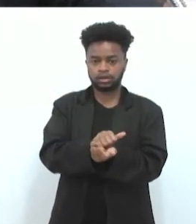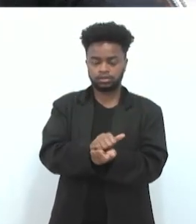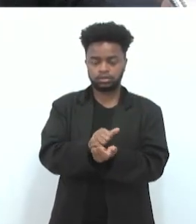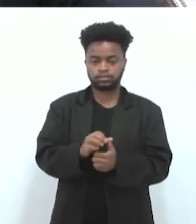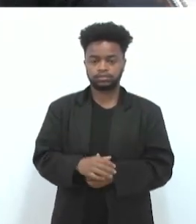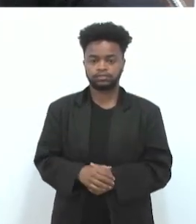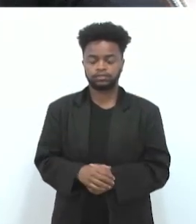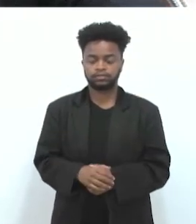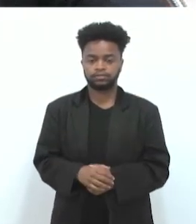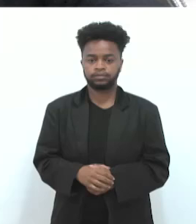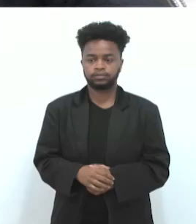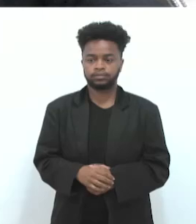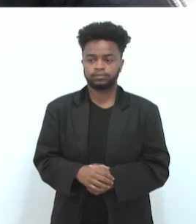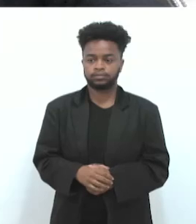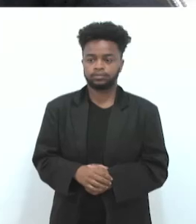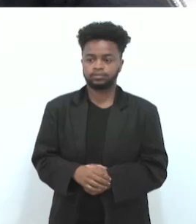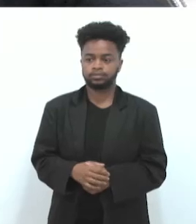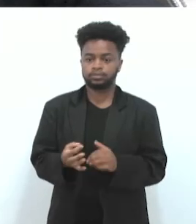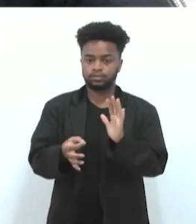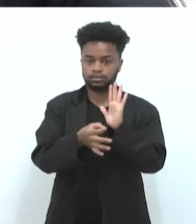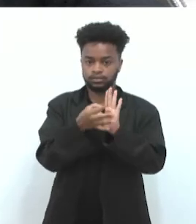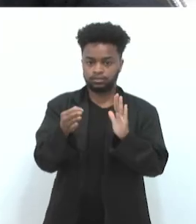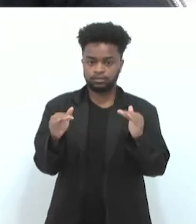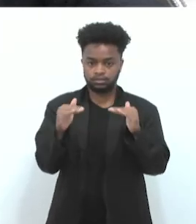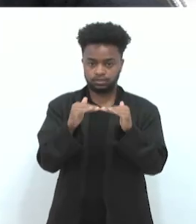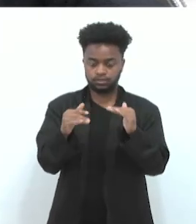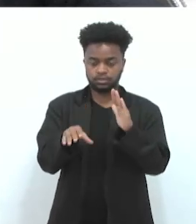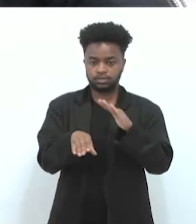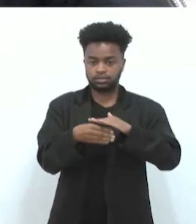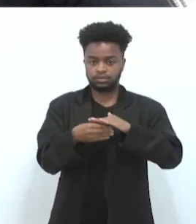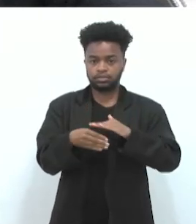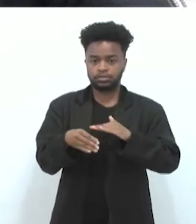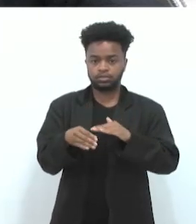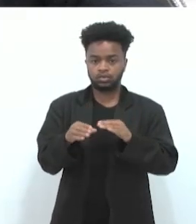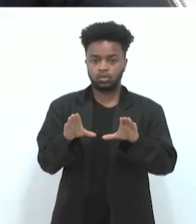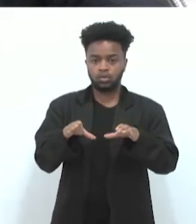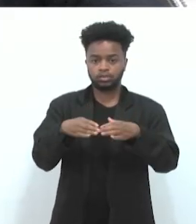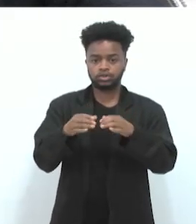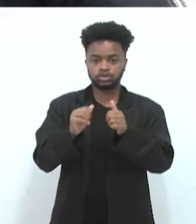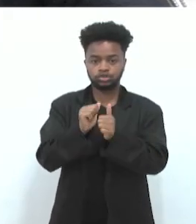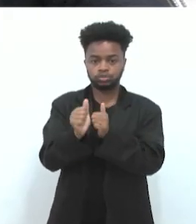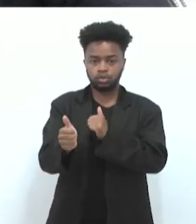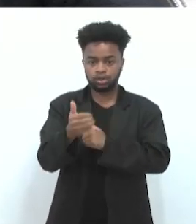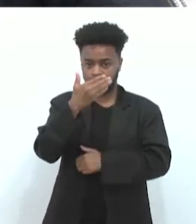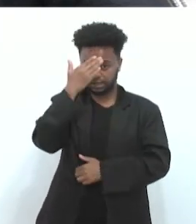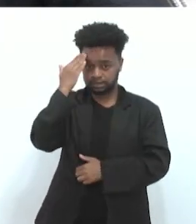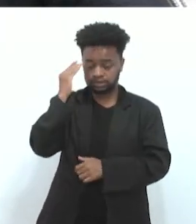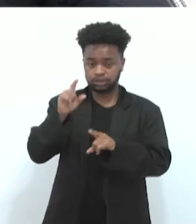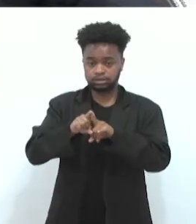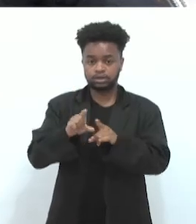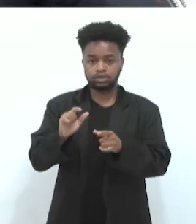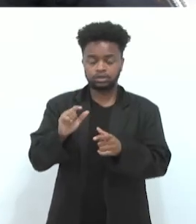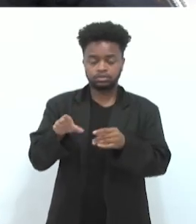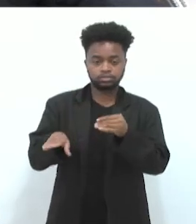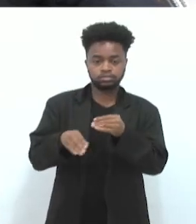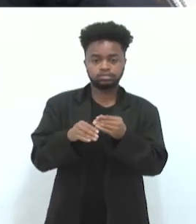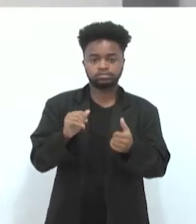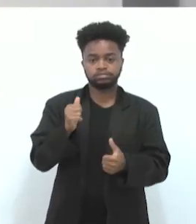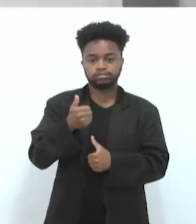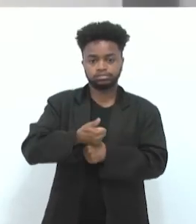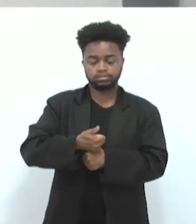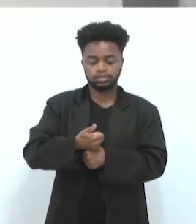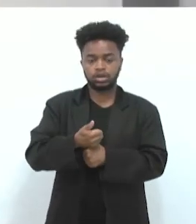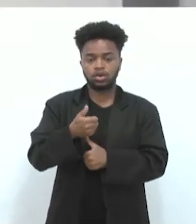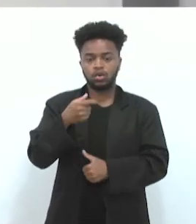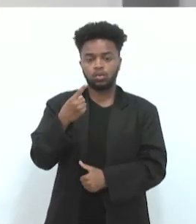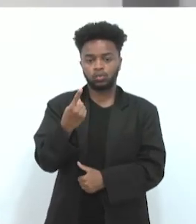O parecer é favorável à emenda da Comissão de Esporte e Lazer, favorável com subemenda aglutinativa às emendas 1,